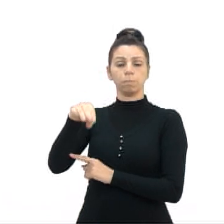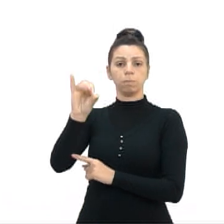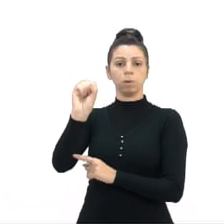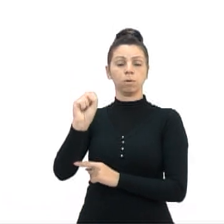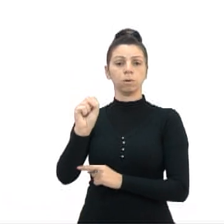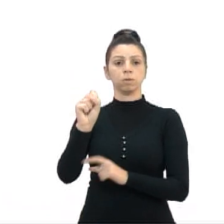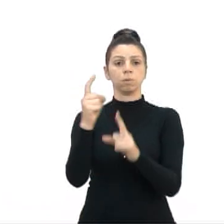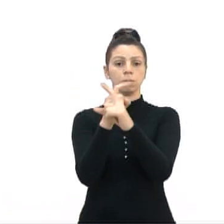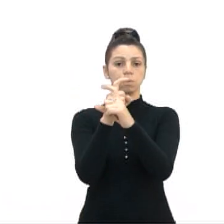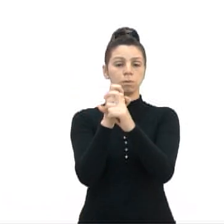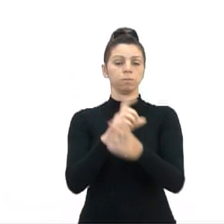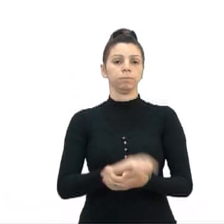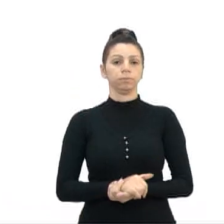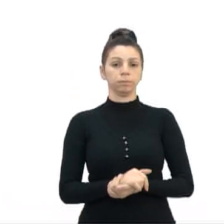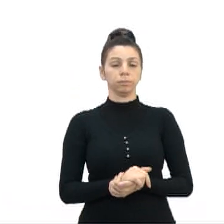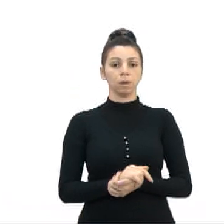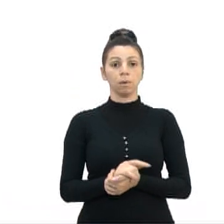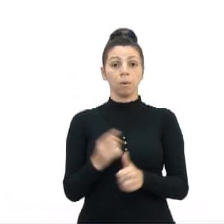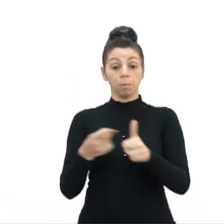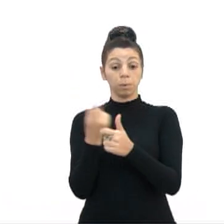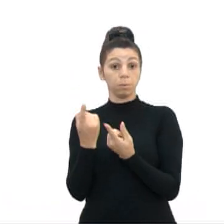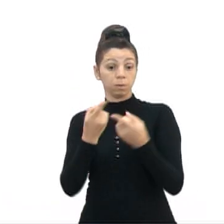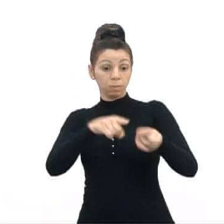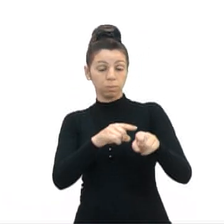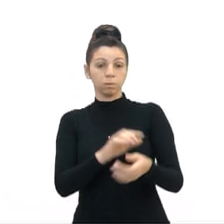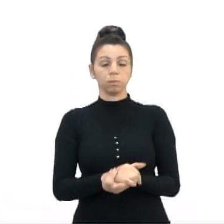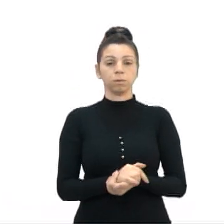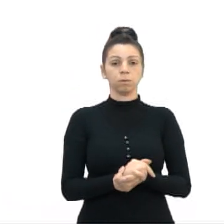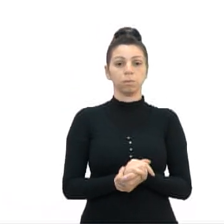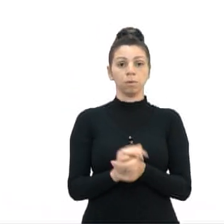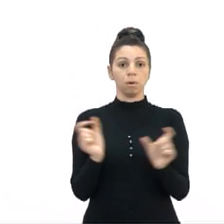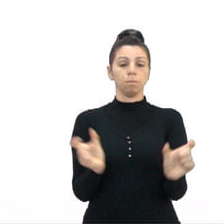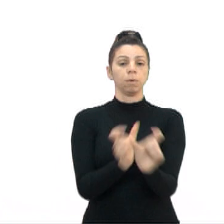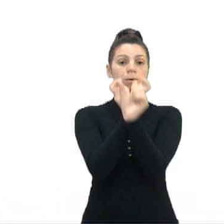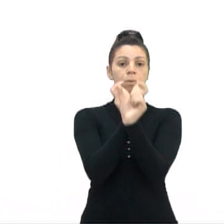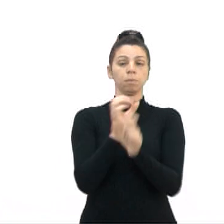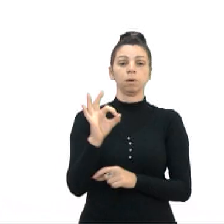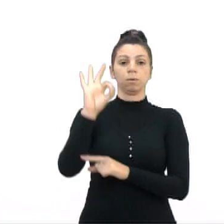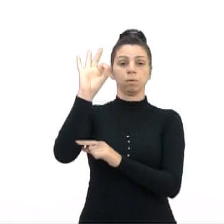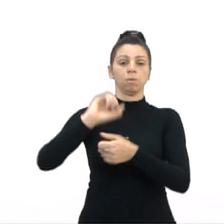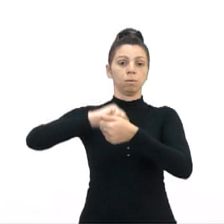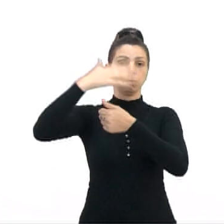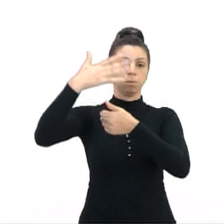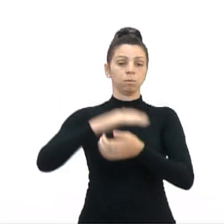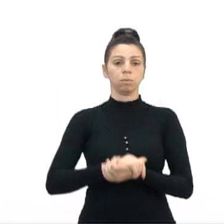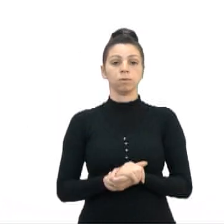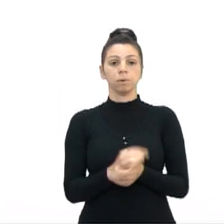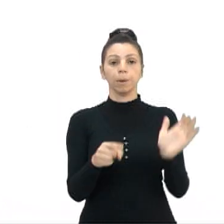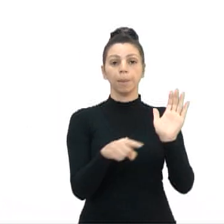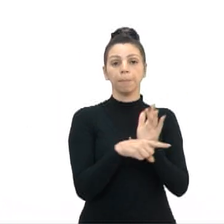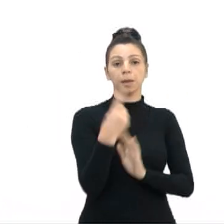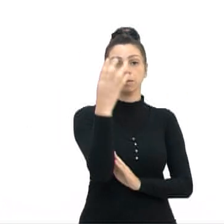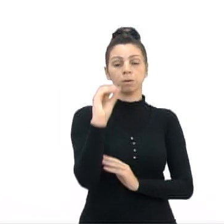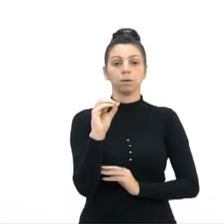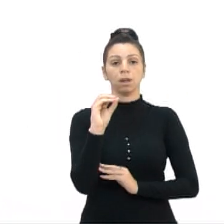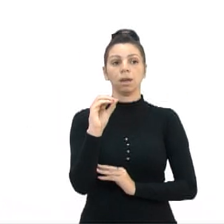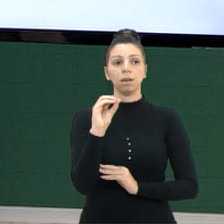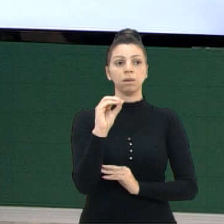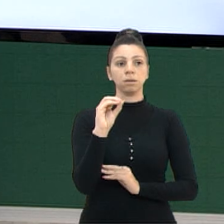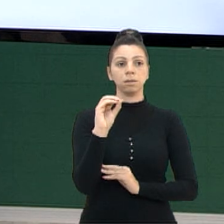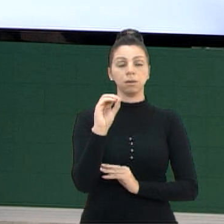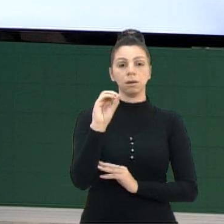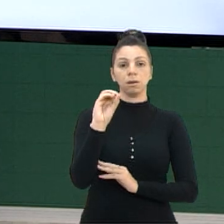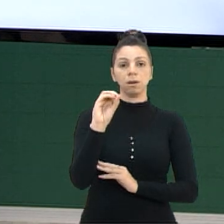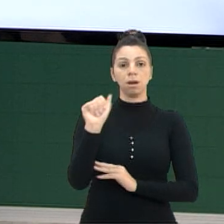para poder recordar o monômio e o seu grau. Qual é o grau do monômio menos 10 ao cubo